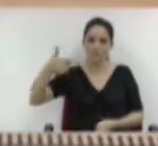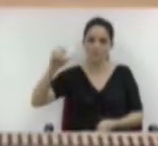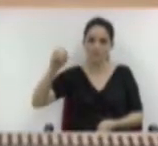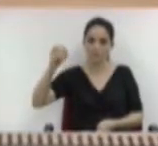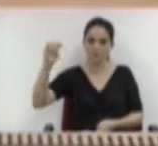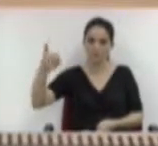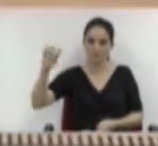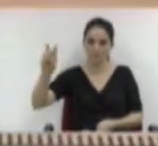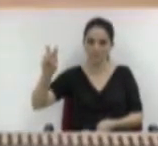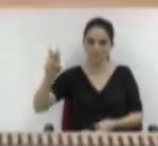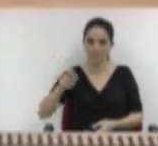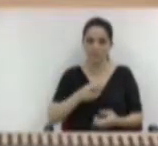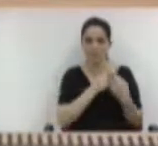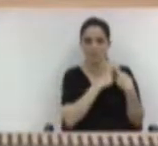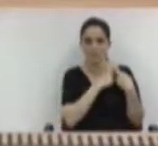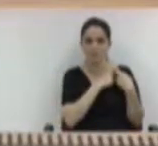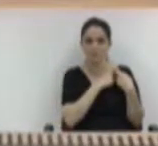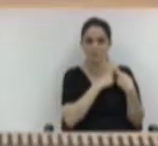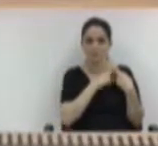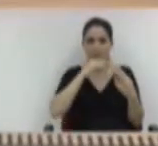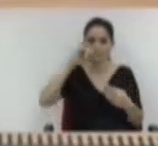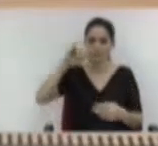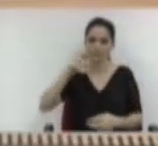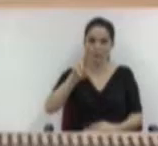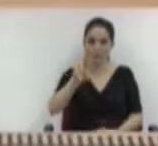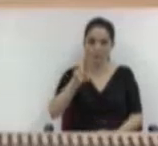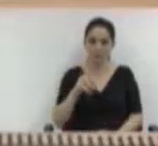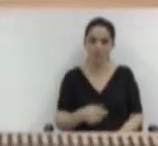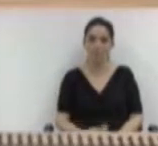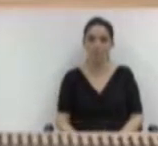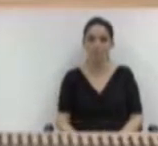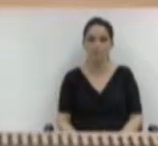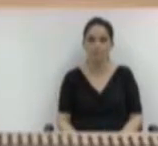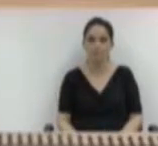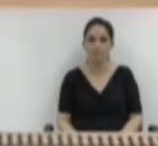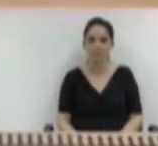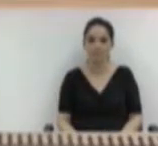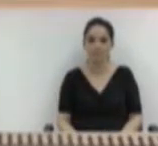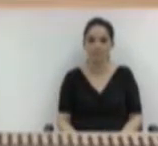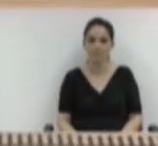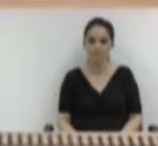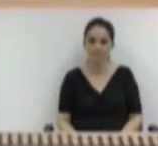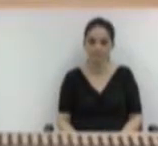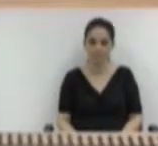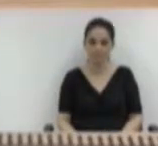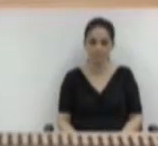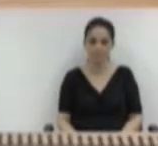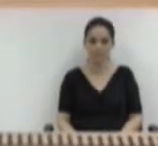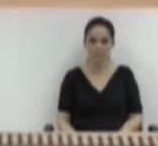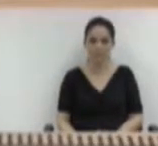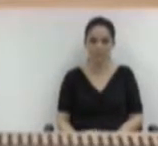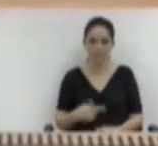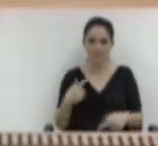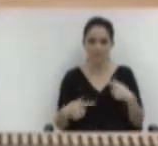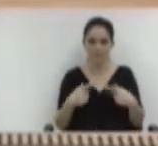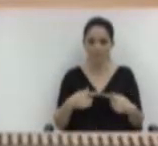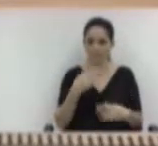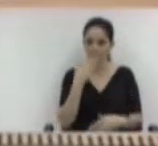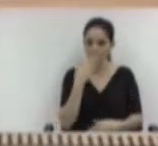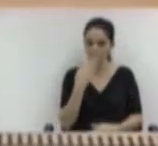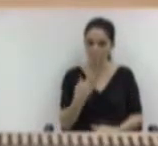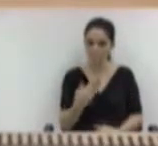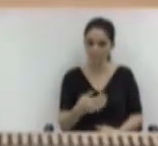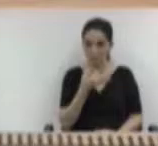933/2015. Autor, vereador José Eduardo Monteiro Júnior, Junegão. Requerimento número 933 está